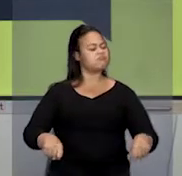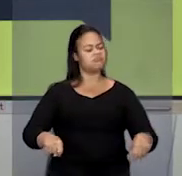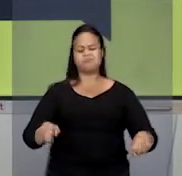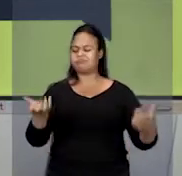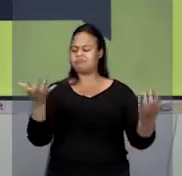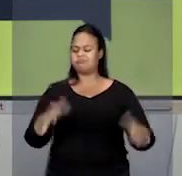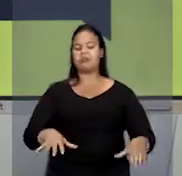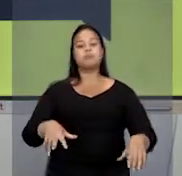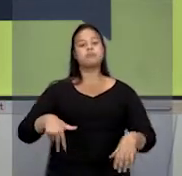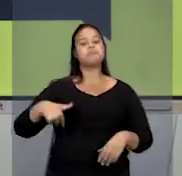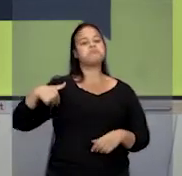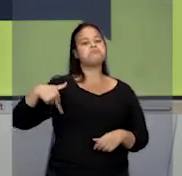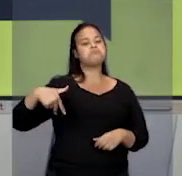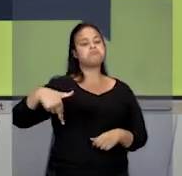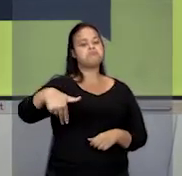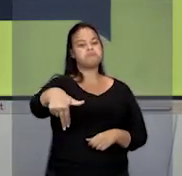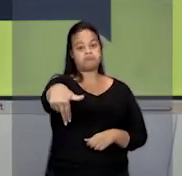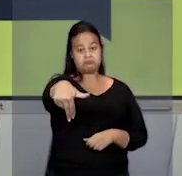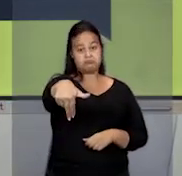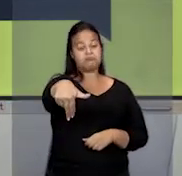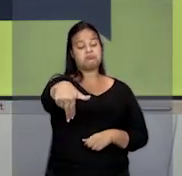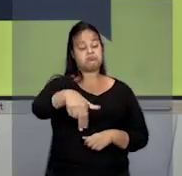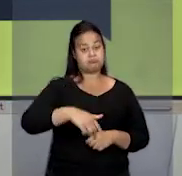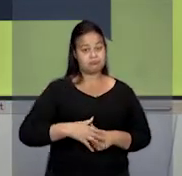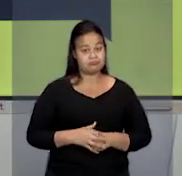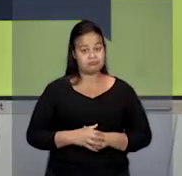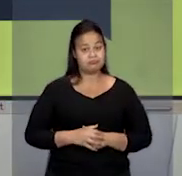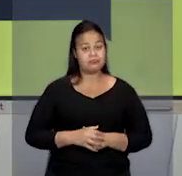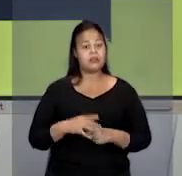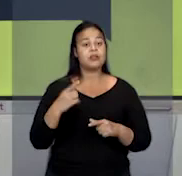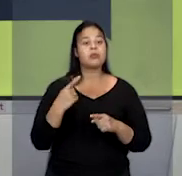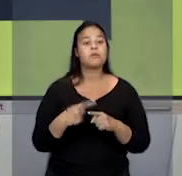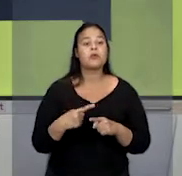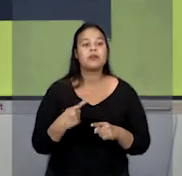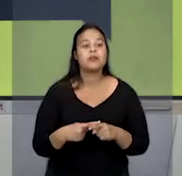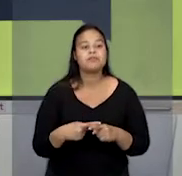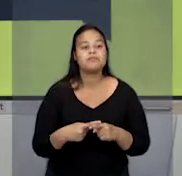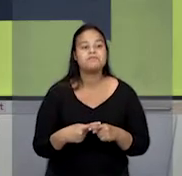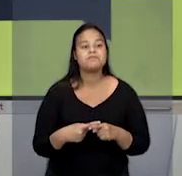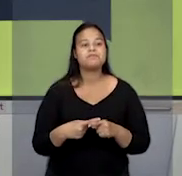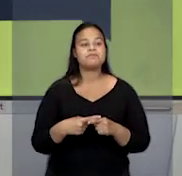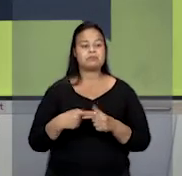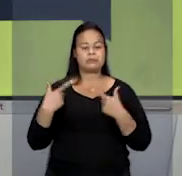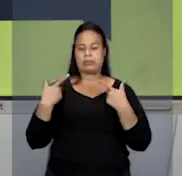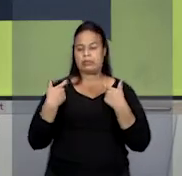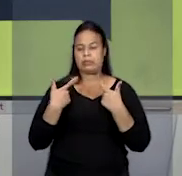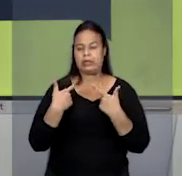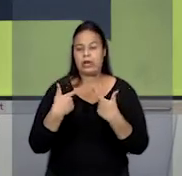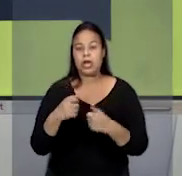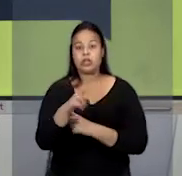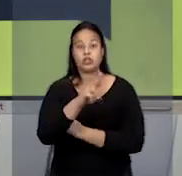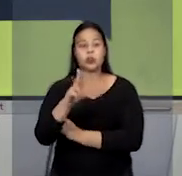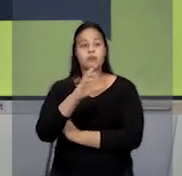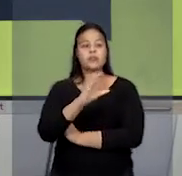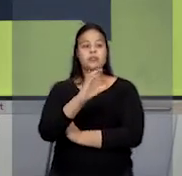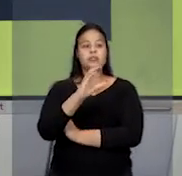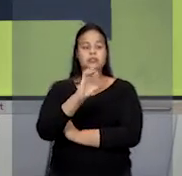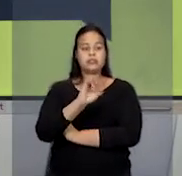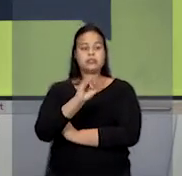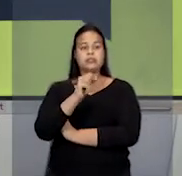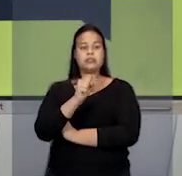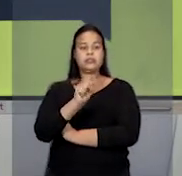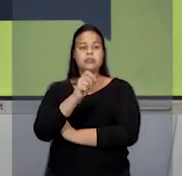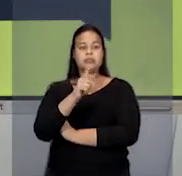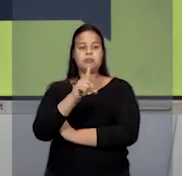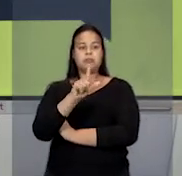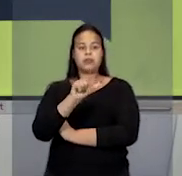cargo. Primeiro, por conta da Guerra Cisplatina, né, essa guerra ali fez com que ele perdesse muito prestígio,